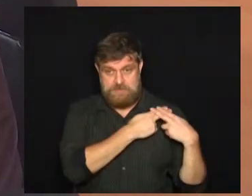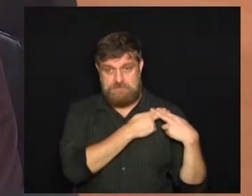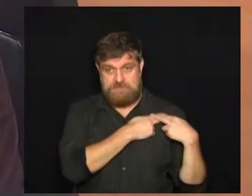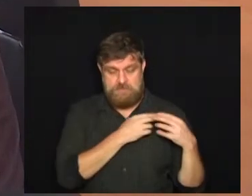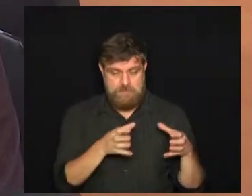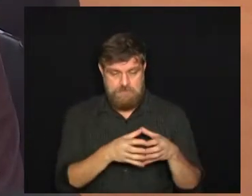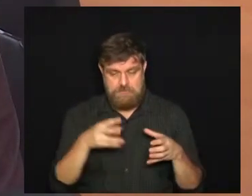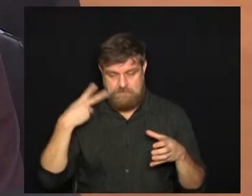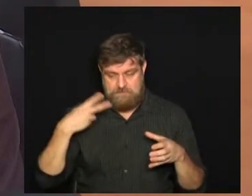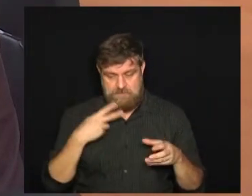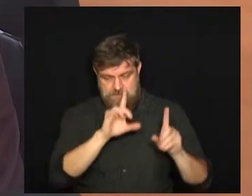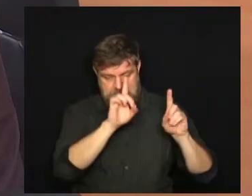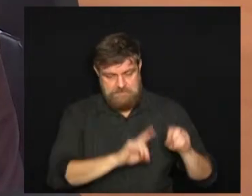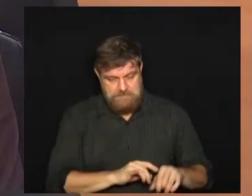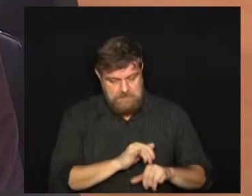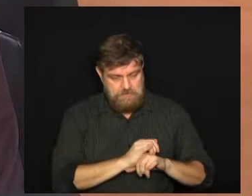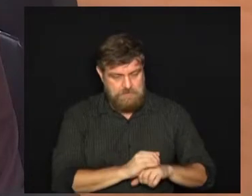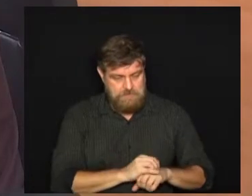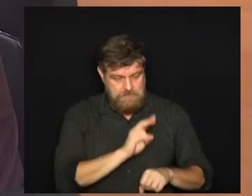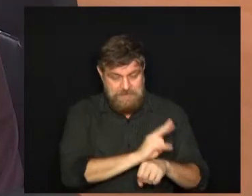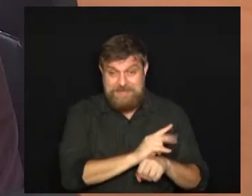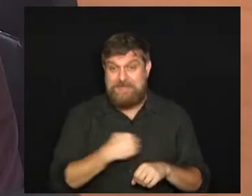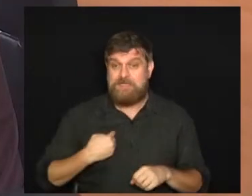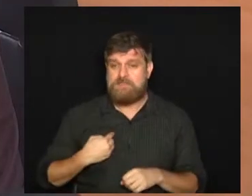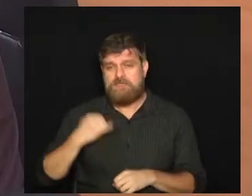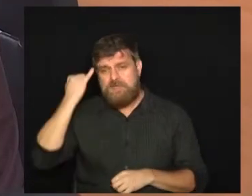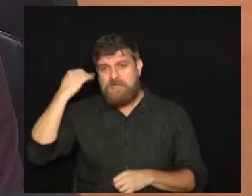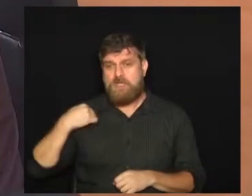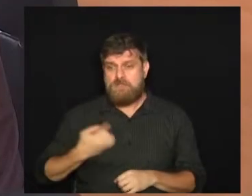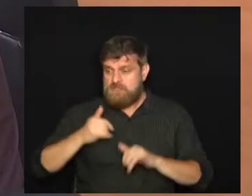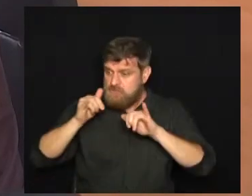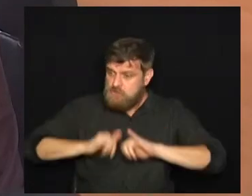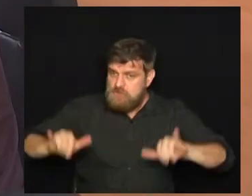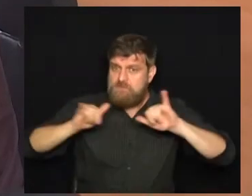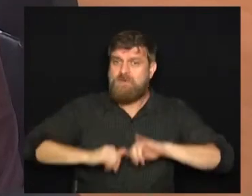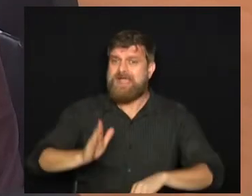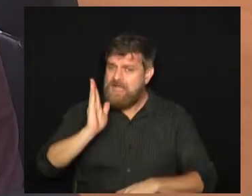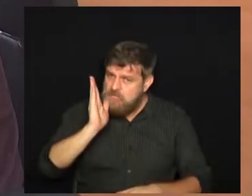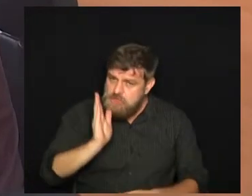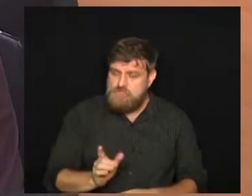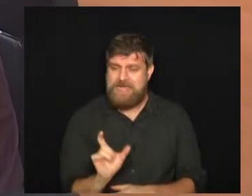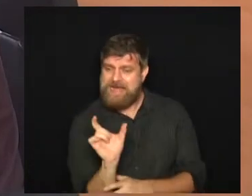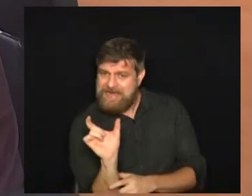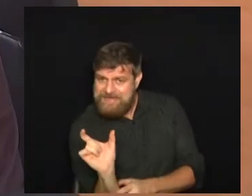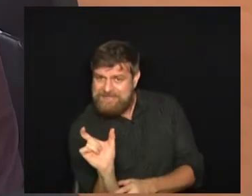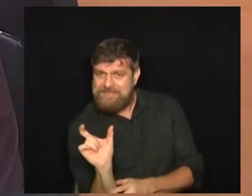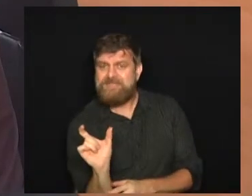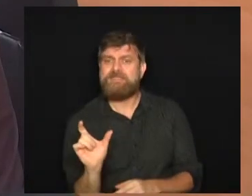se a gente começasse a divulgar, então, que nós já temos essa carteirinha,